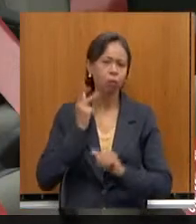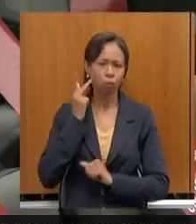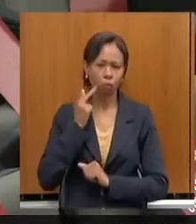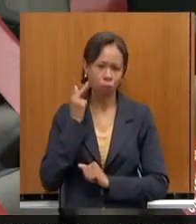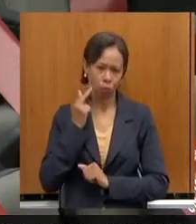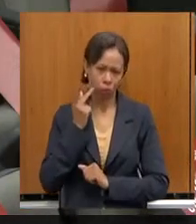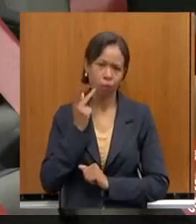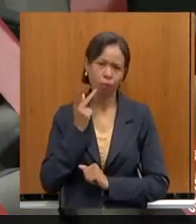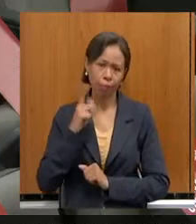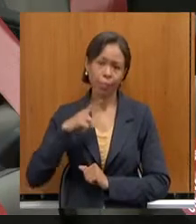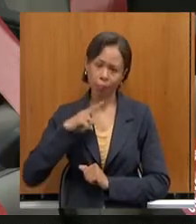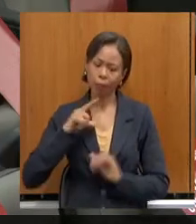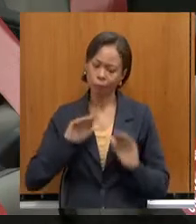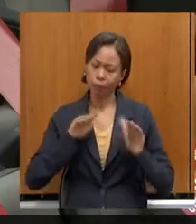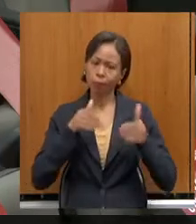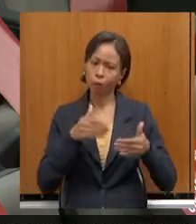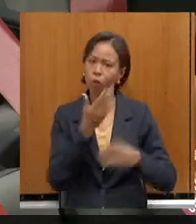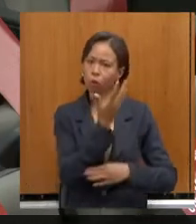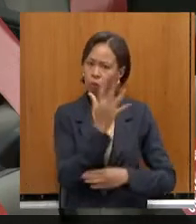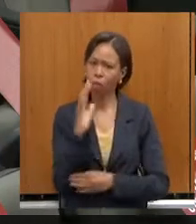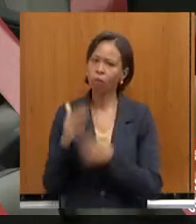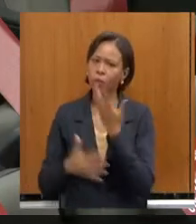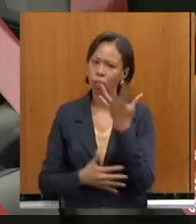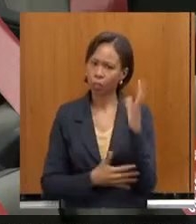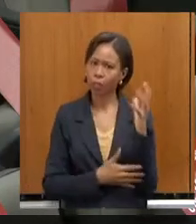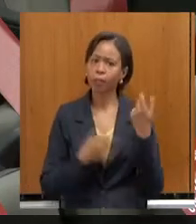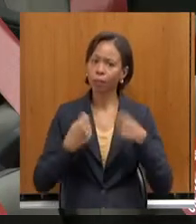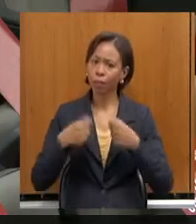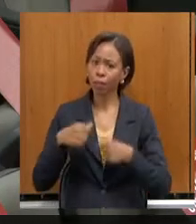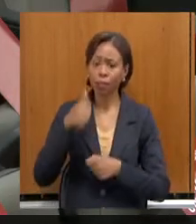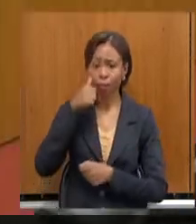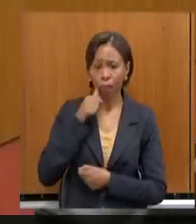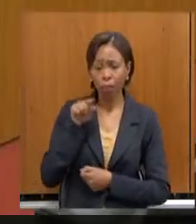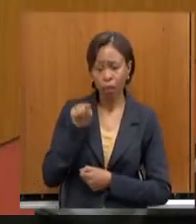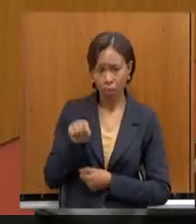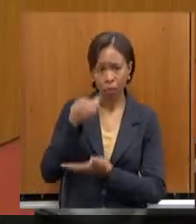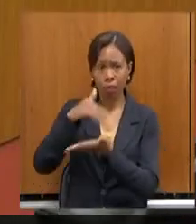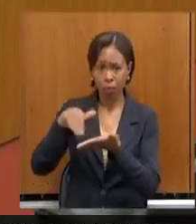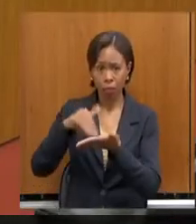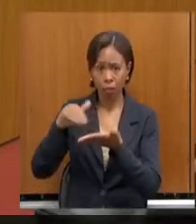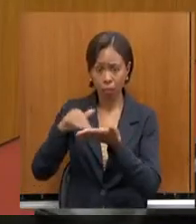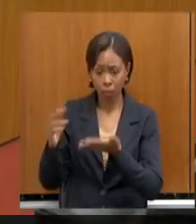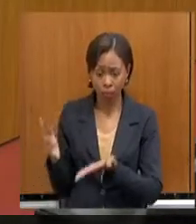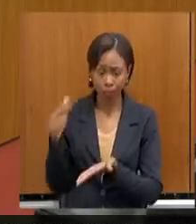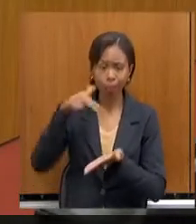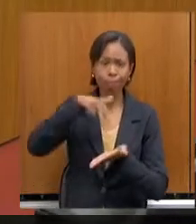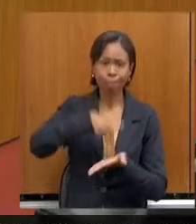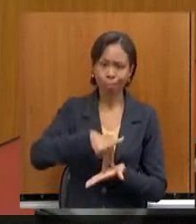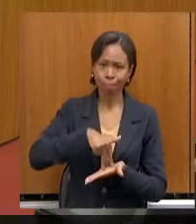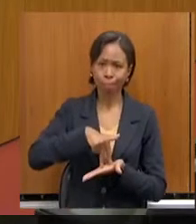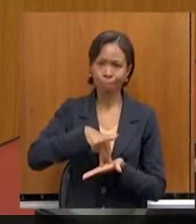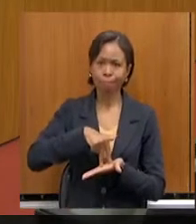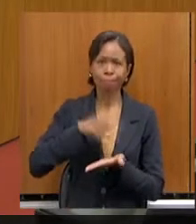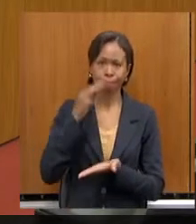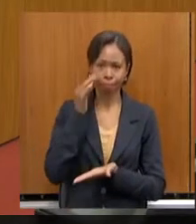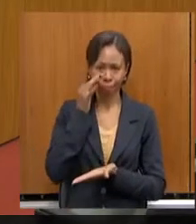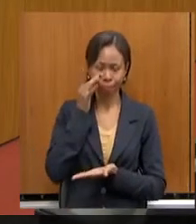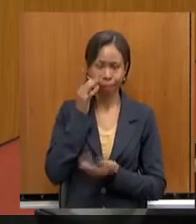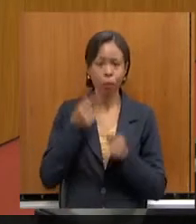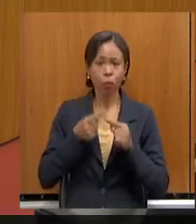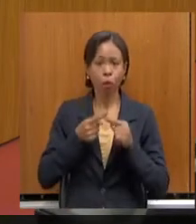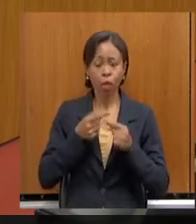a necessidade da presença pessoal da secretária por quê Olá neste segundo semestre